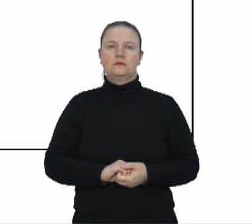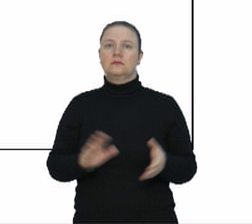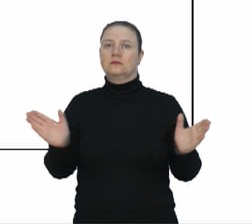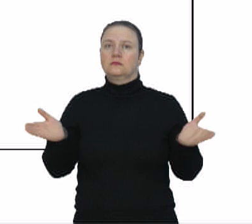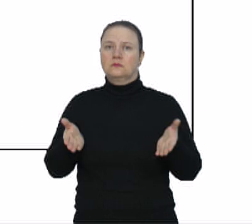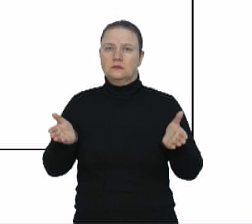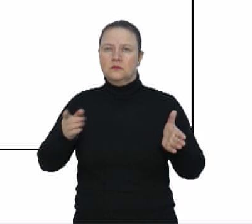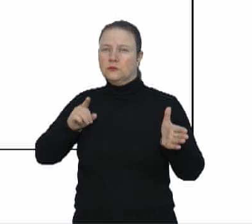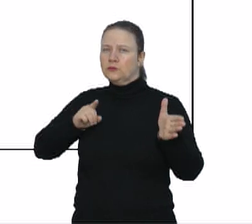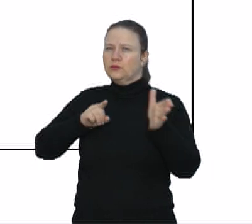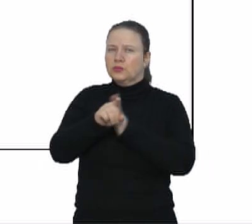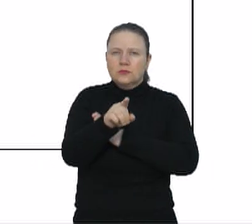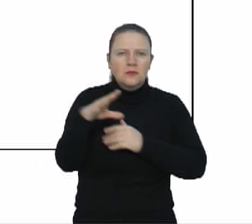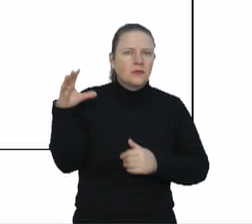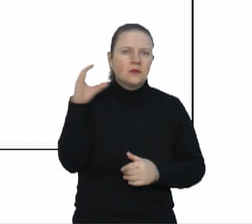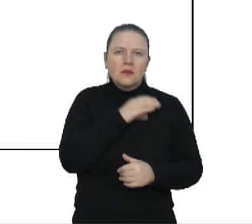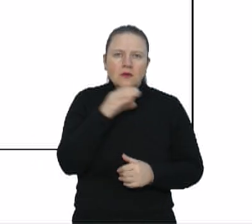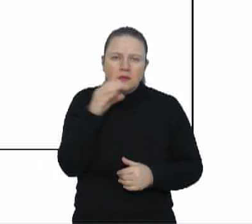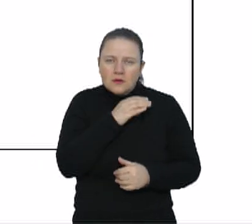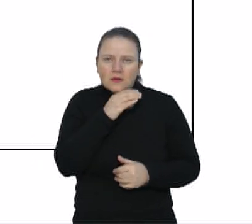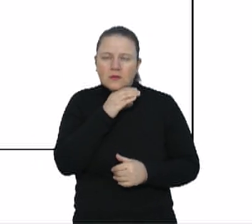Agora a gente já vai para o nosso quiz.